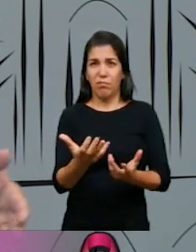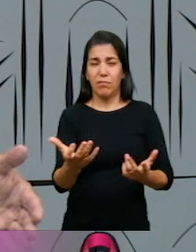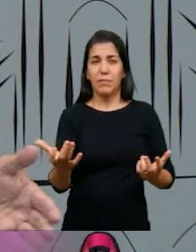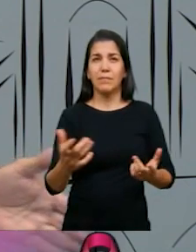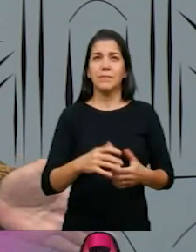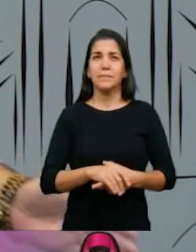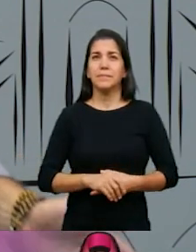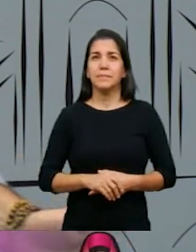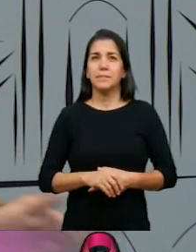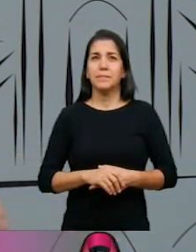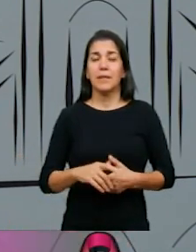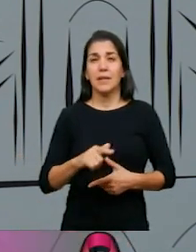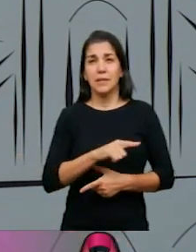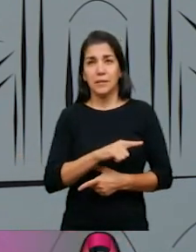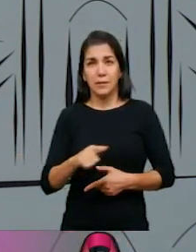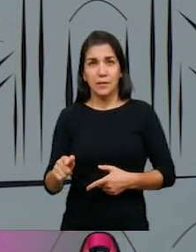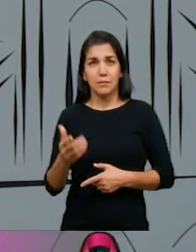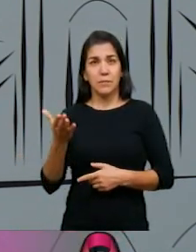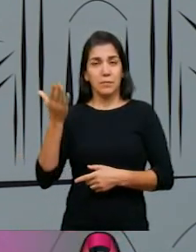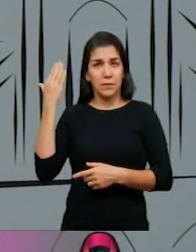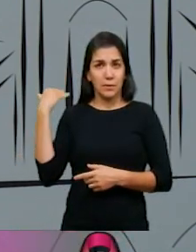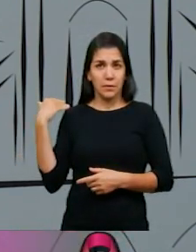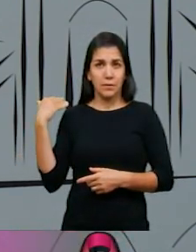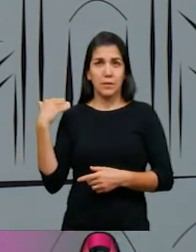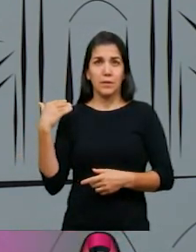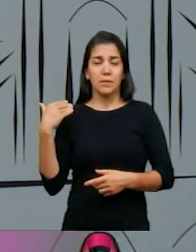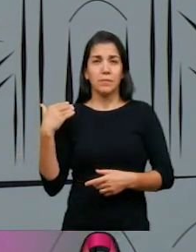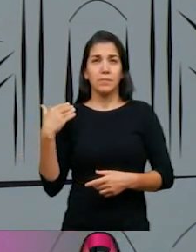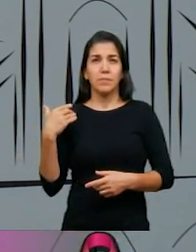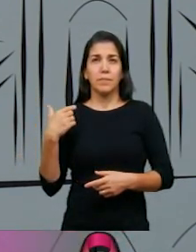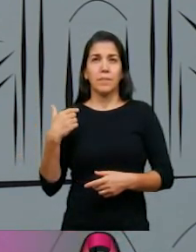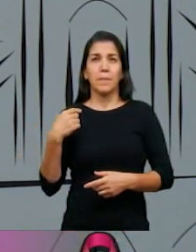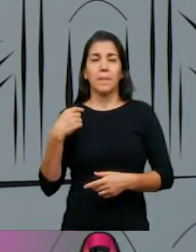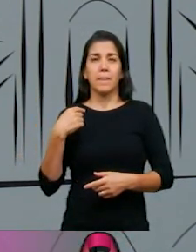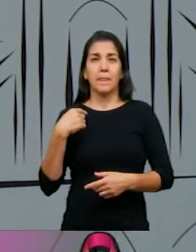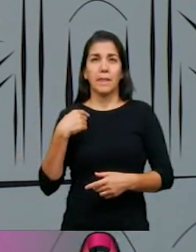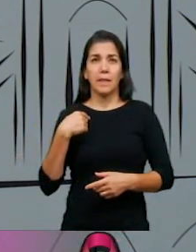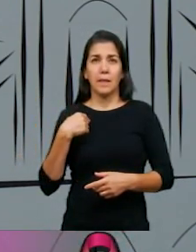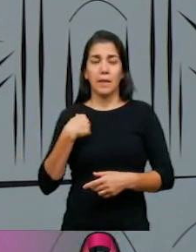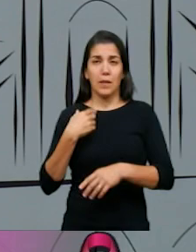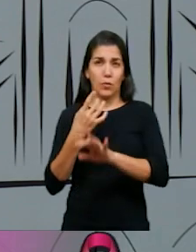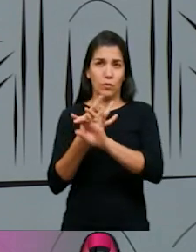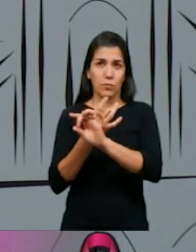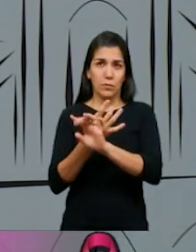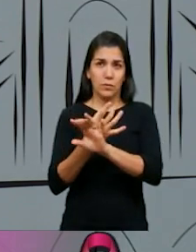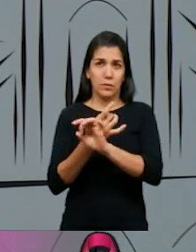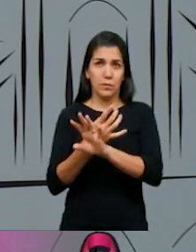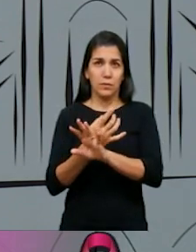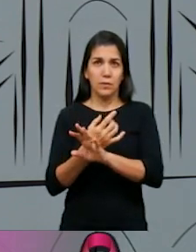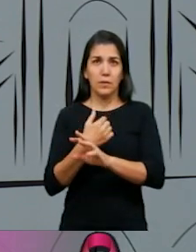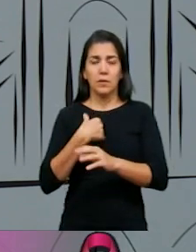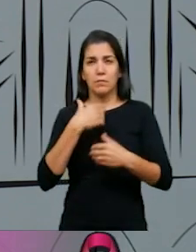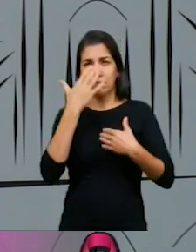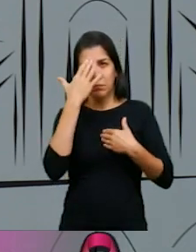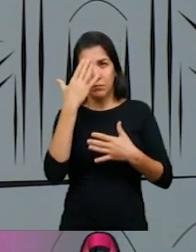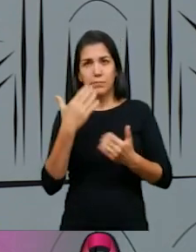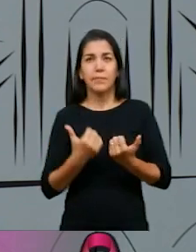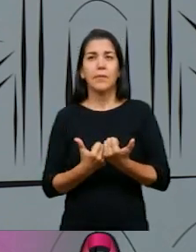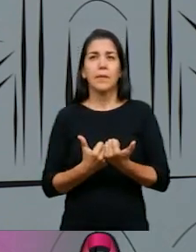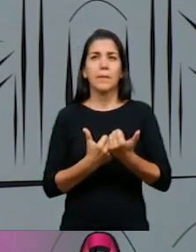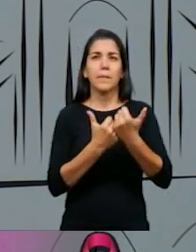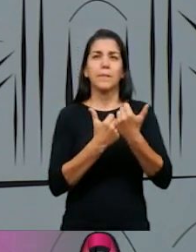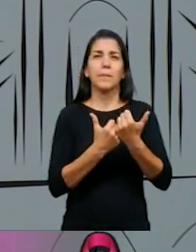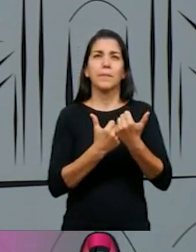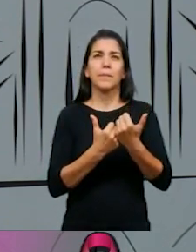presente, participei da sessão através das redes sociais e quero agradecer aqui o apoio de todos os colegas por